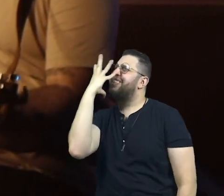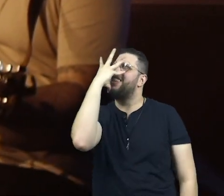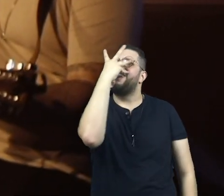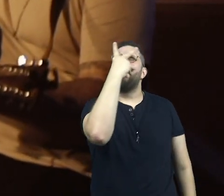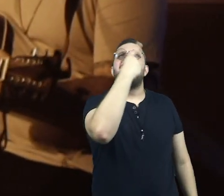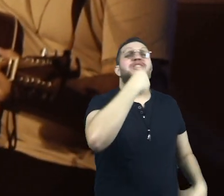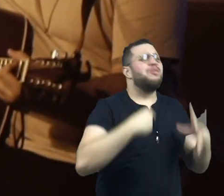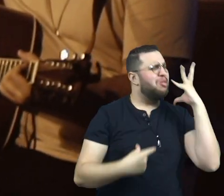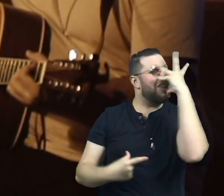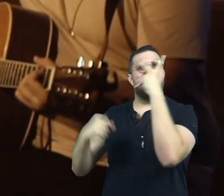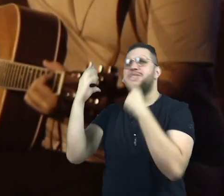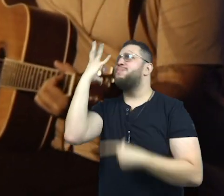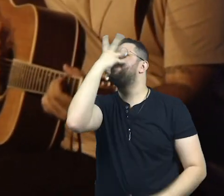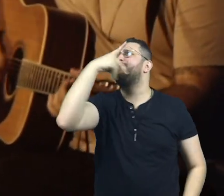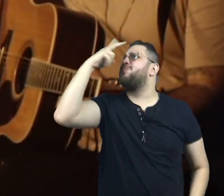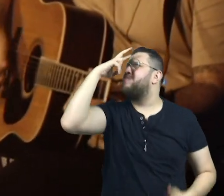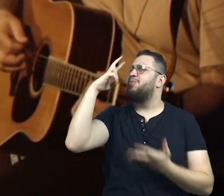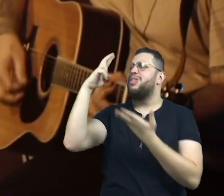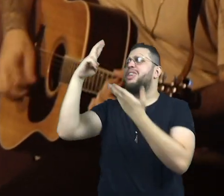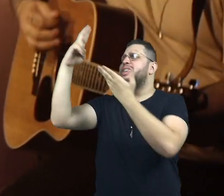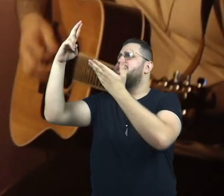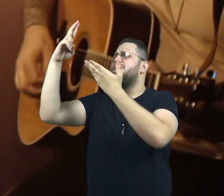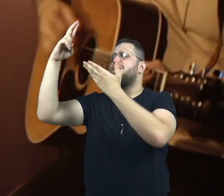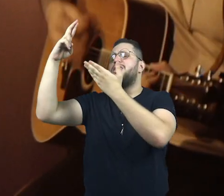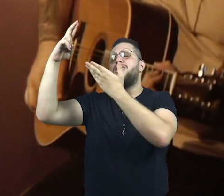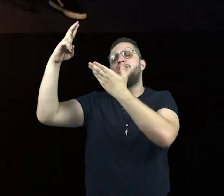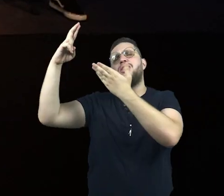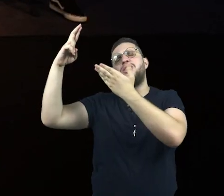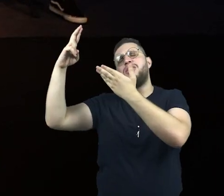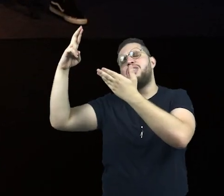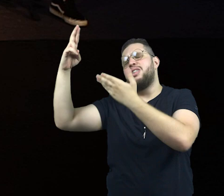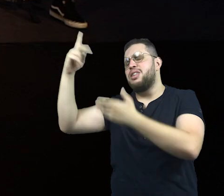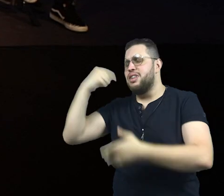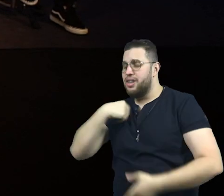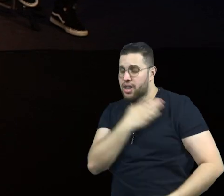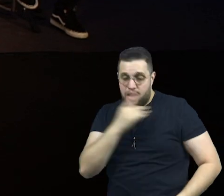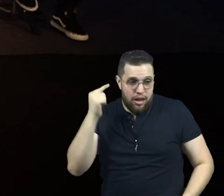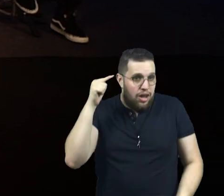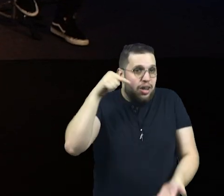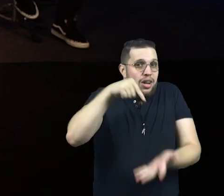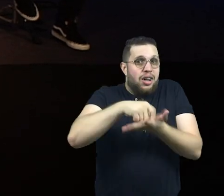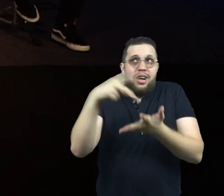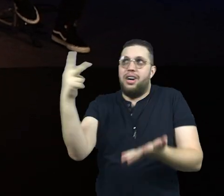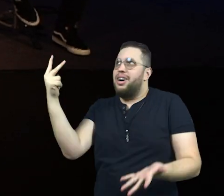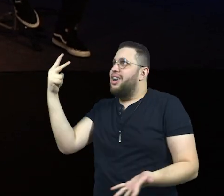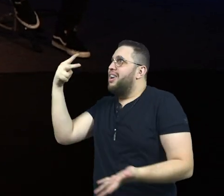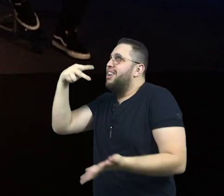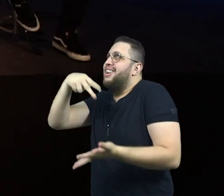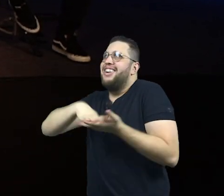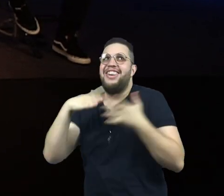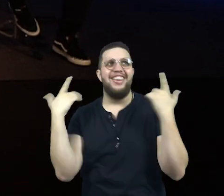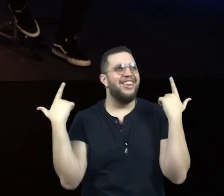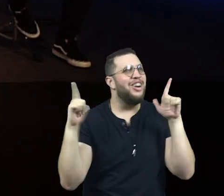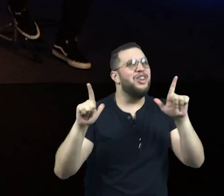Formoso tu és, formoso tu és, formoso tu és. És-me aqui